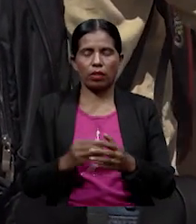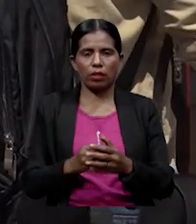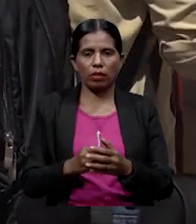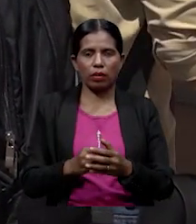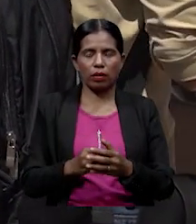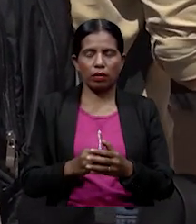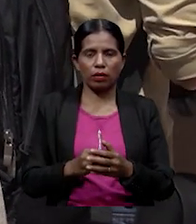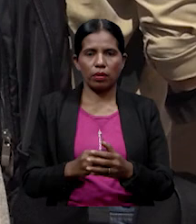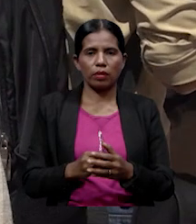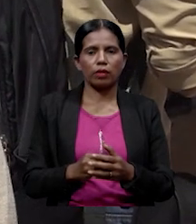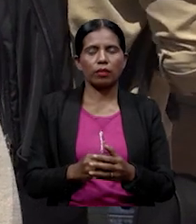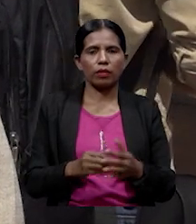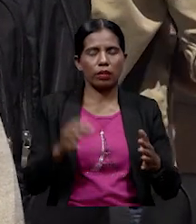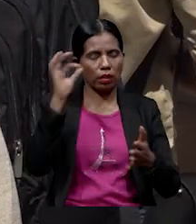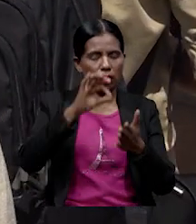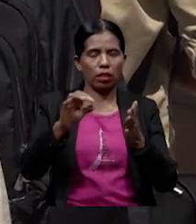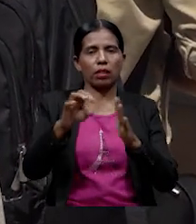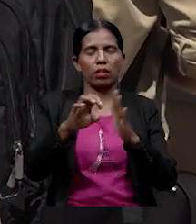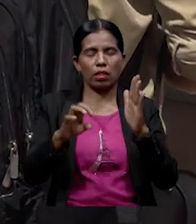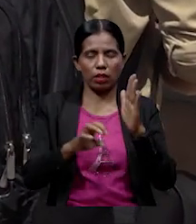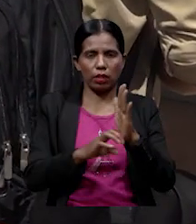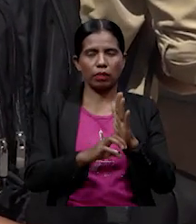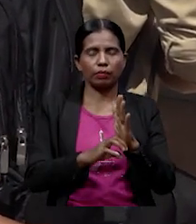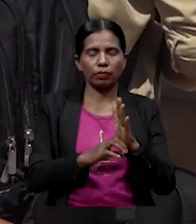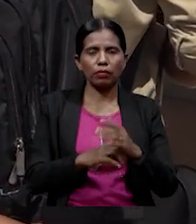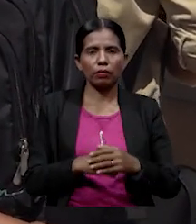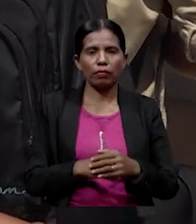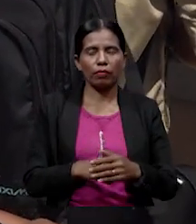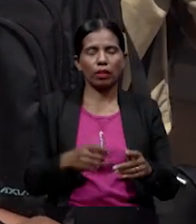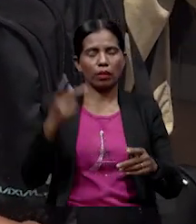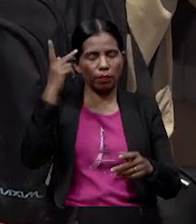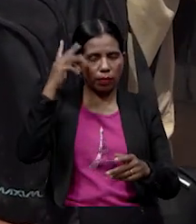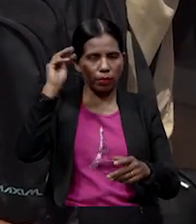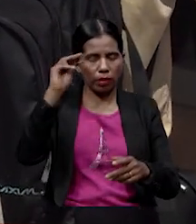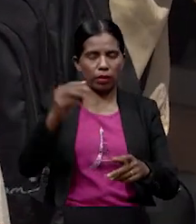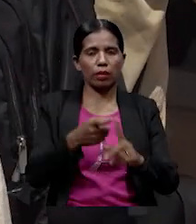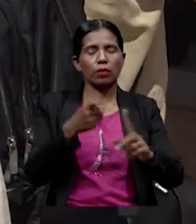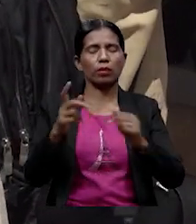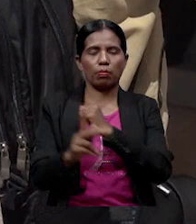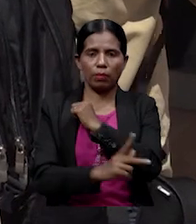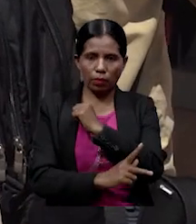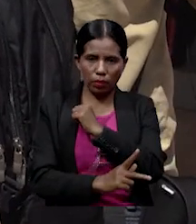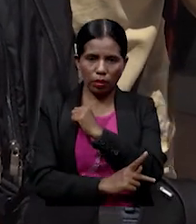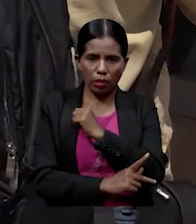Secretário-Geral das Nações Unidas. Rússia, primeiro-ministro, Nebolo, homólogo Rússia e Portugal.